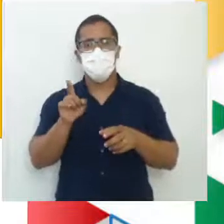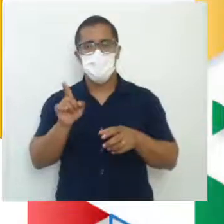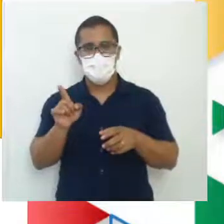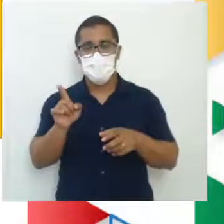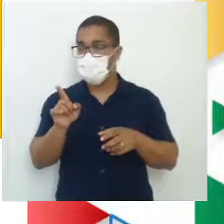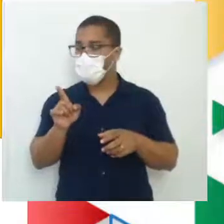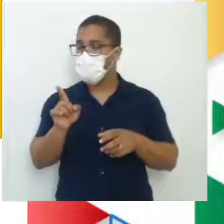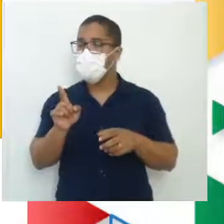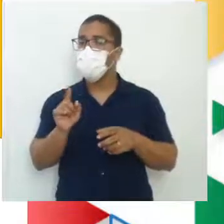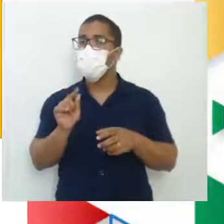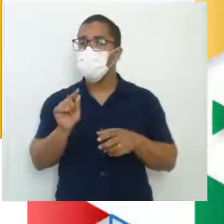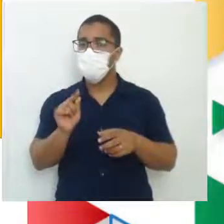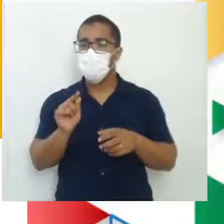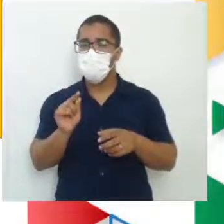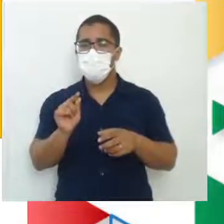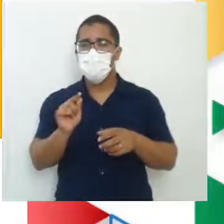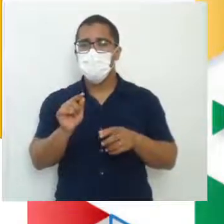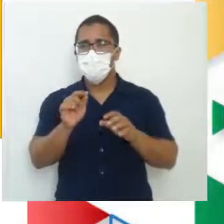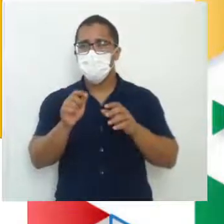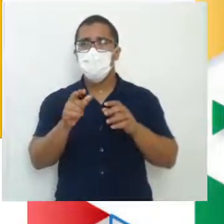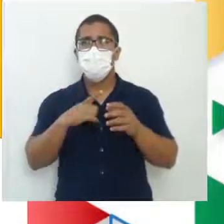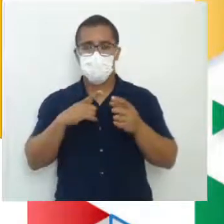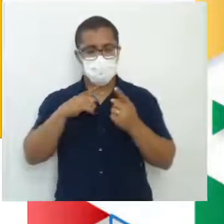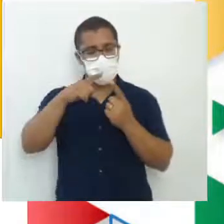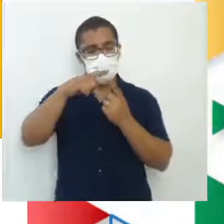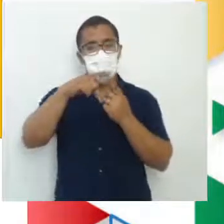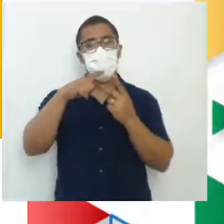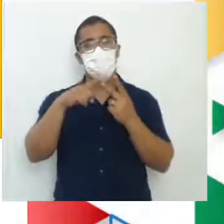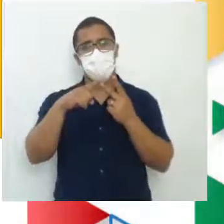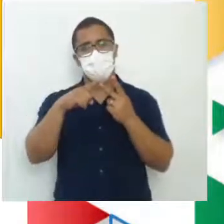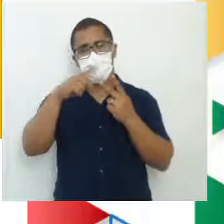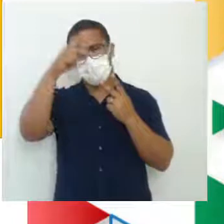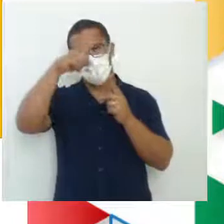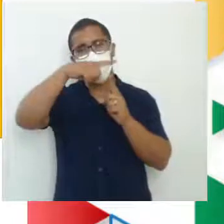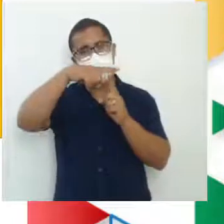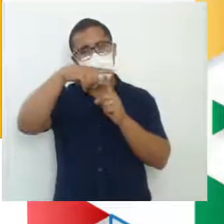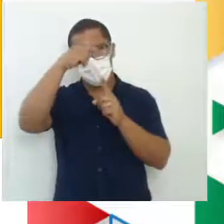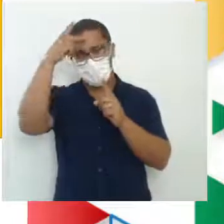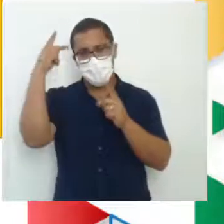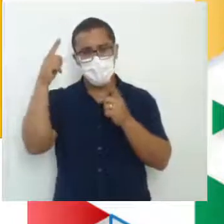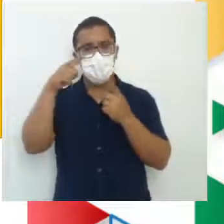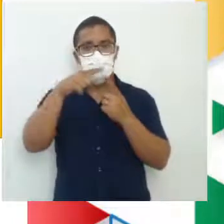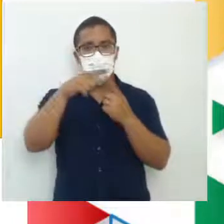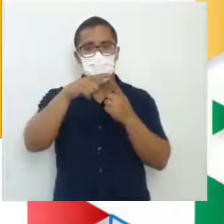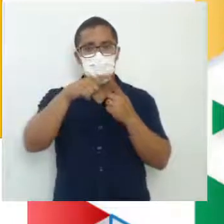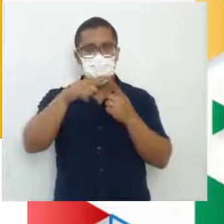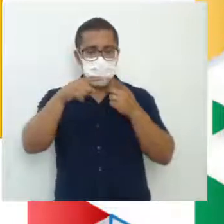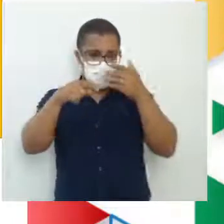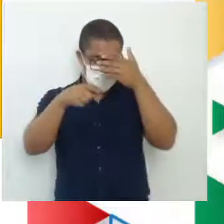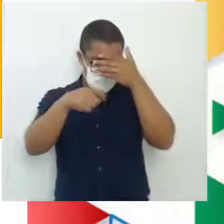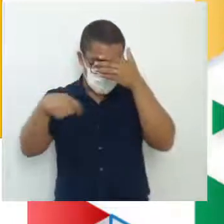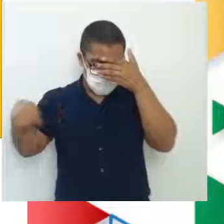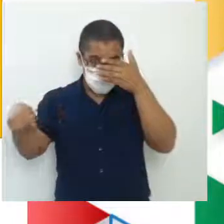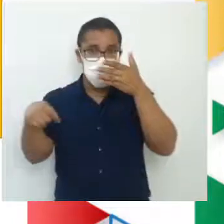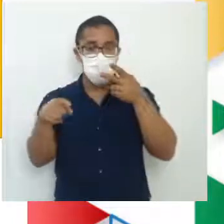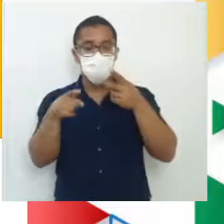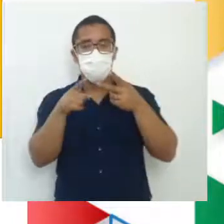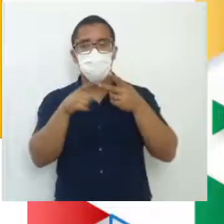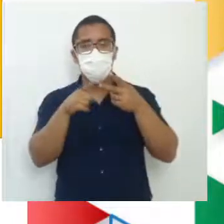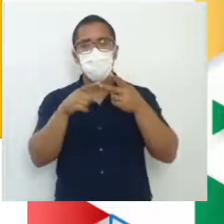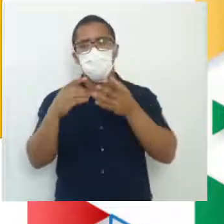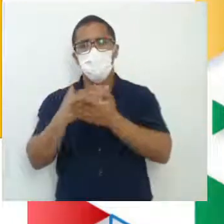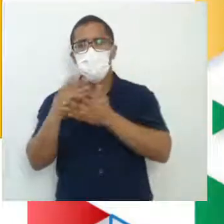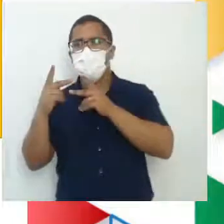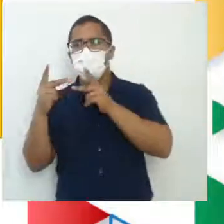informações. 2 tipos de pessoas frequentam o Vale do Amanhecer: os médios e visitantes. Os